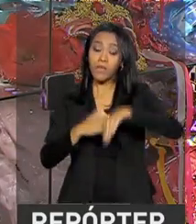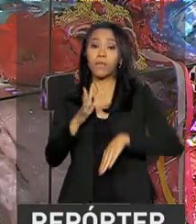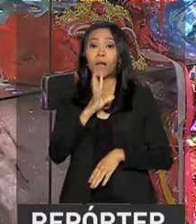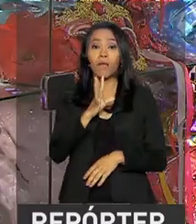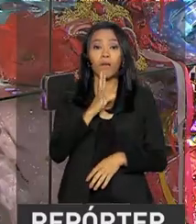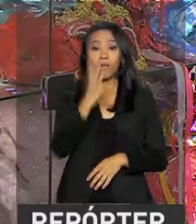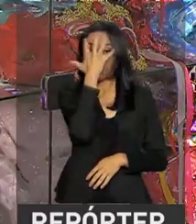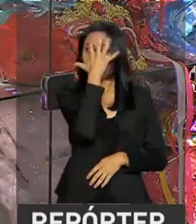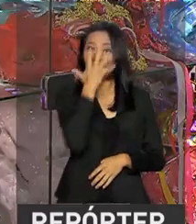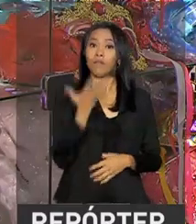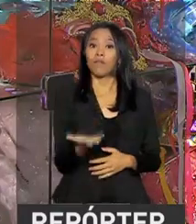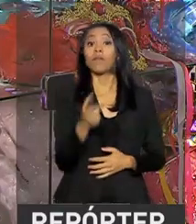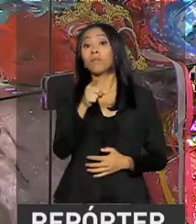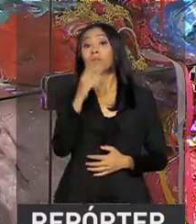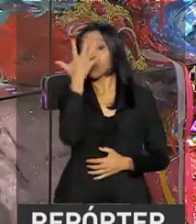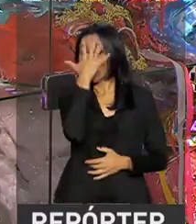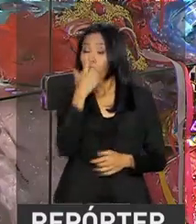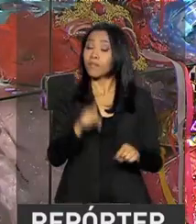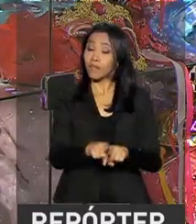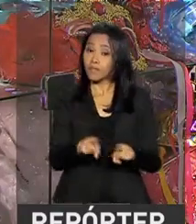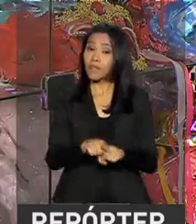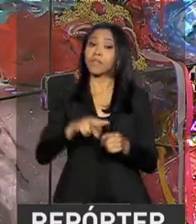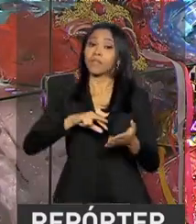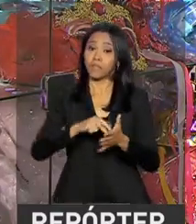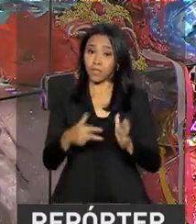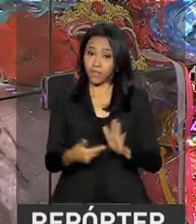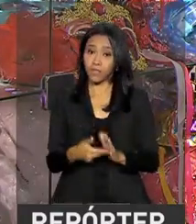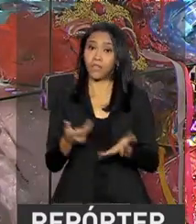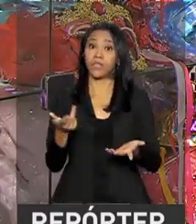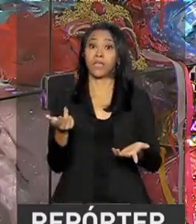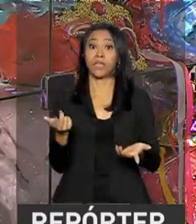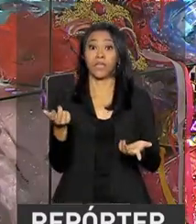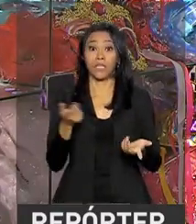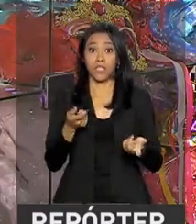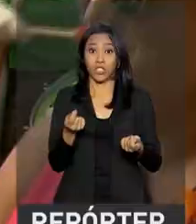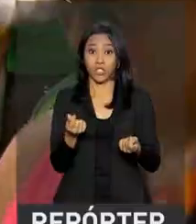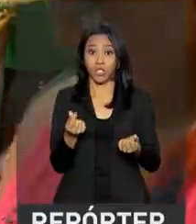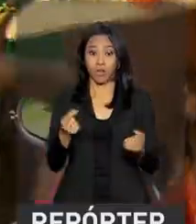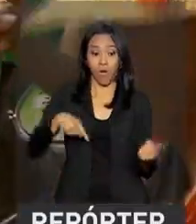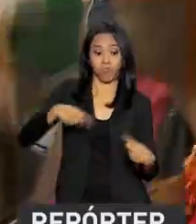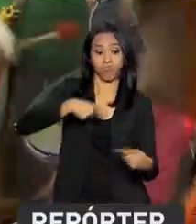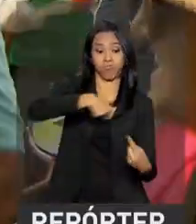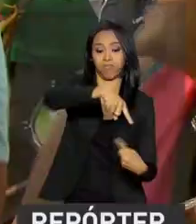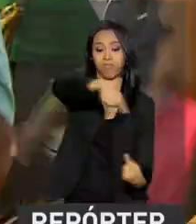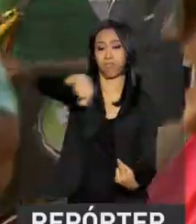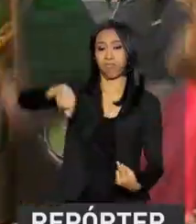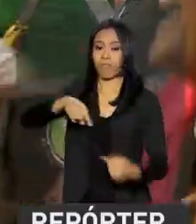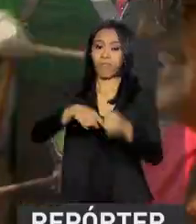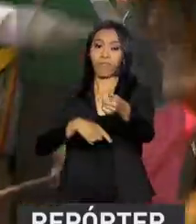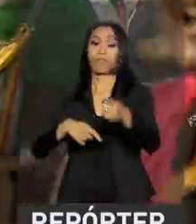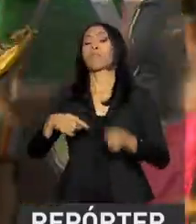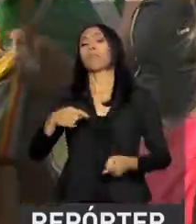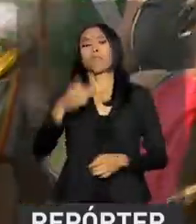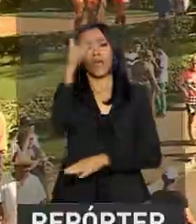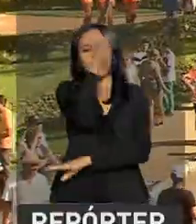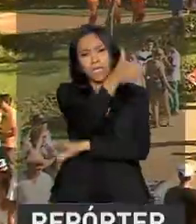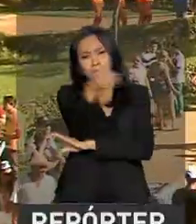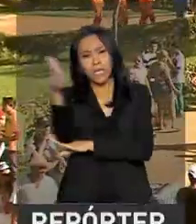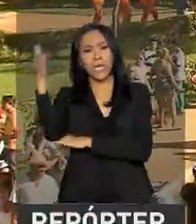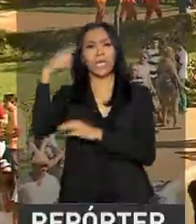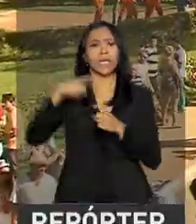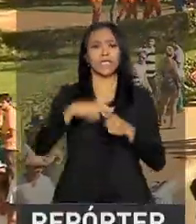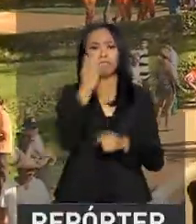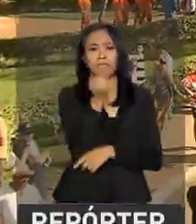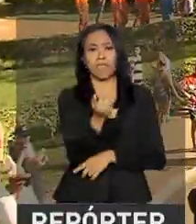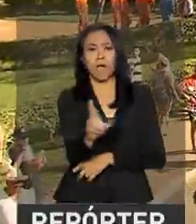foliões o carnaval também significa economia aquecida o aumento de turistas em hotéis bares e restaurantes